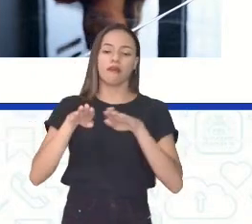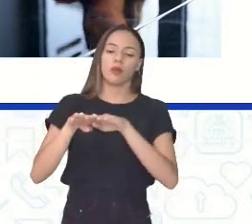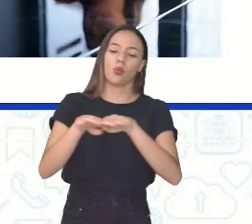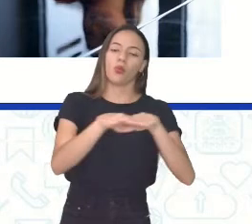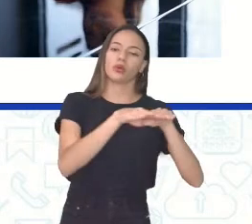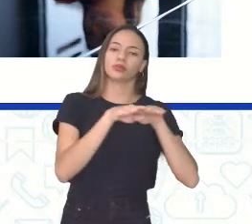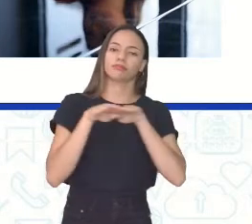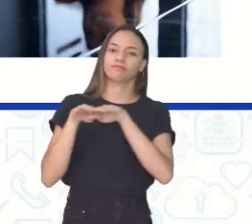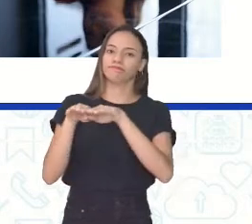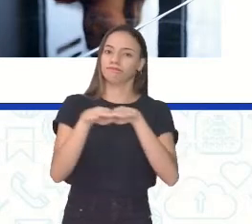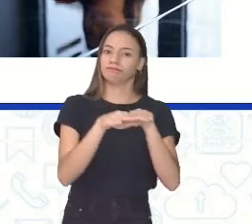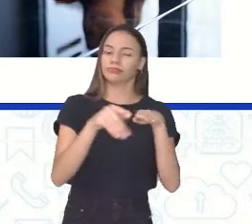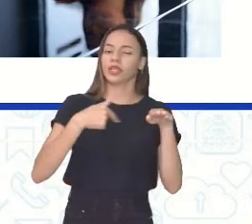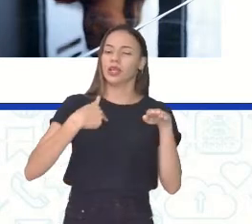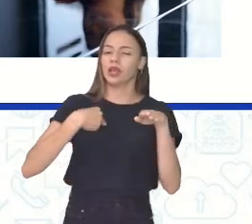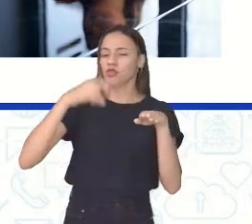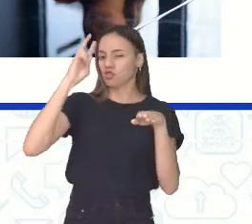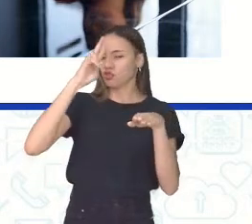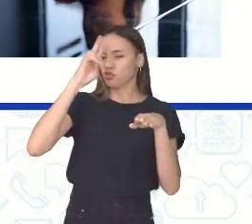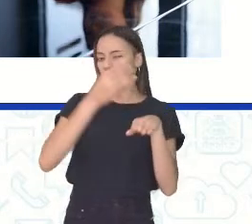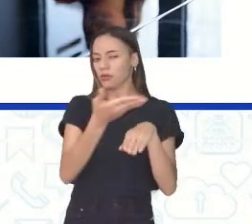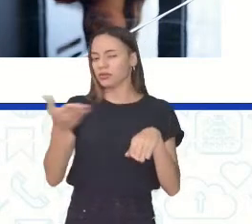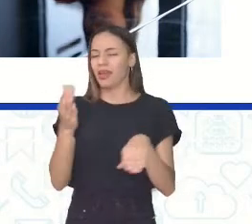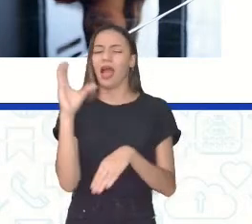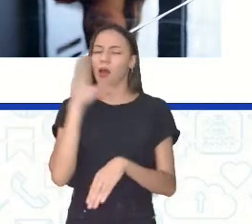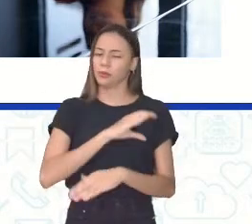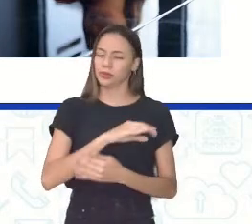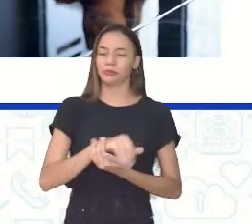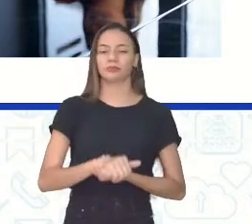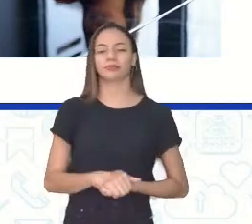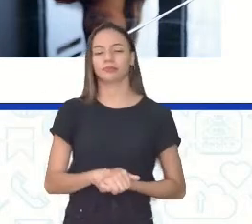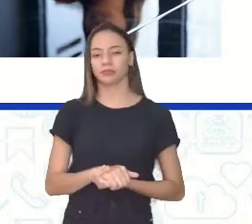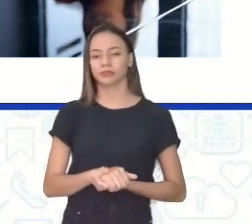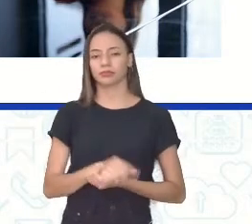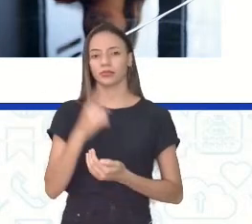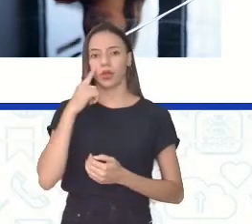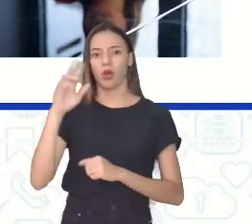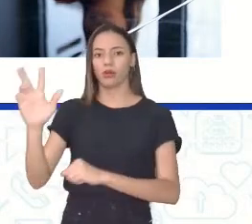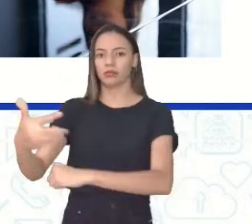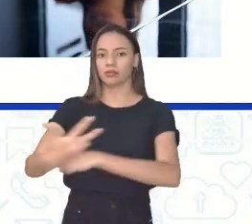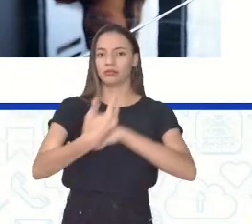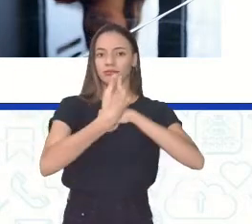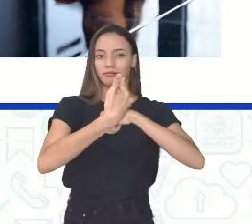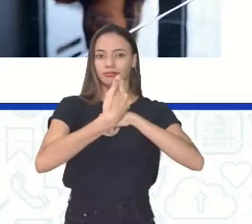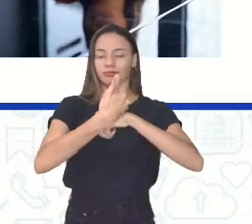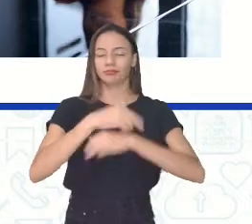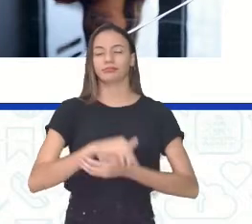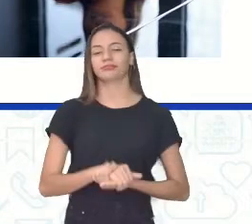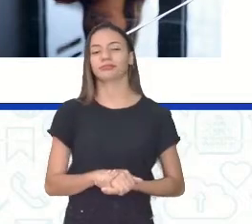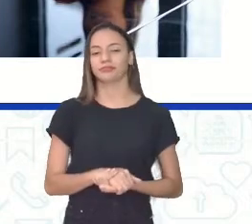E aí eu vou contar uma história para vocês bem rapidinho. Aqui, corta para mim aqui, Juninho Play. Ó,